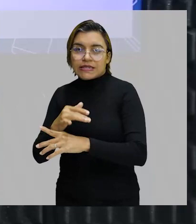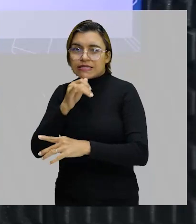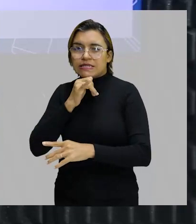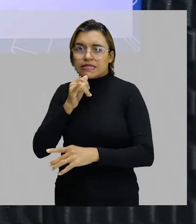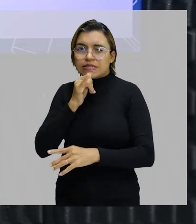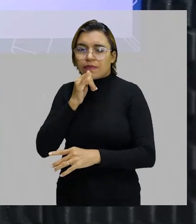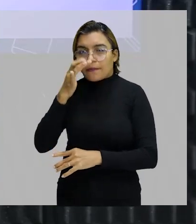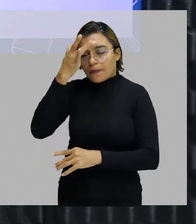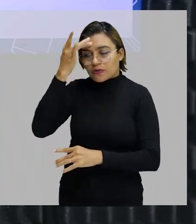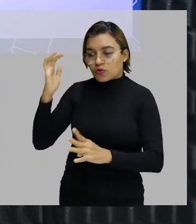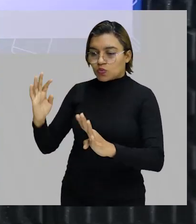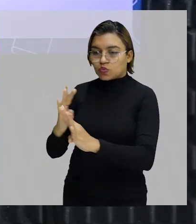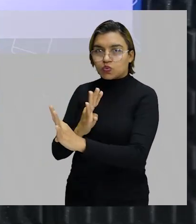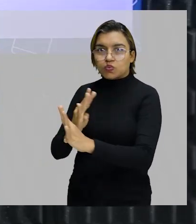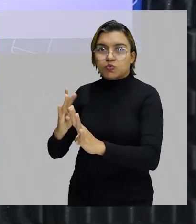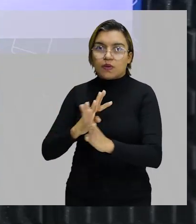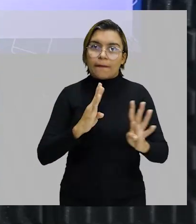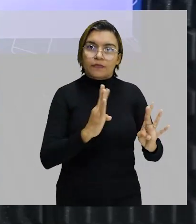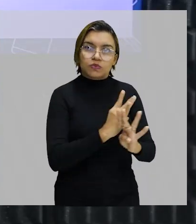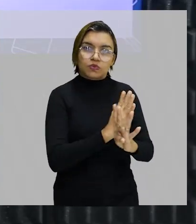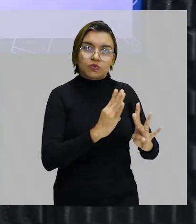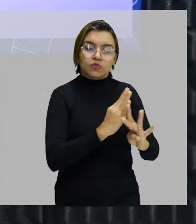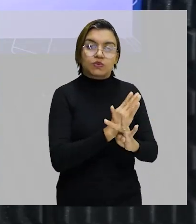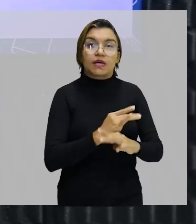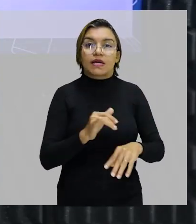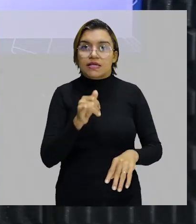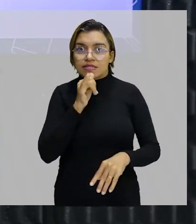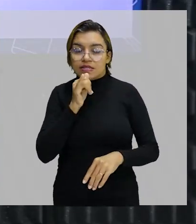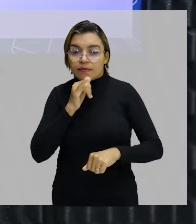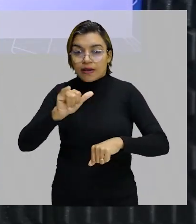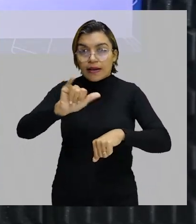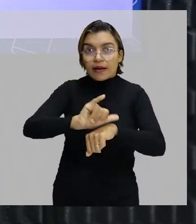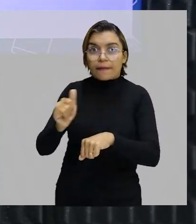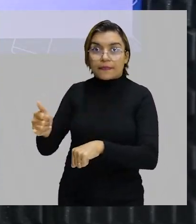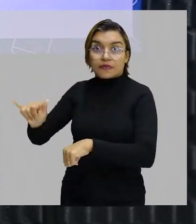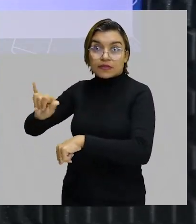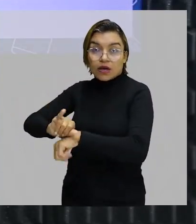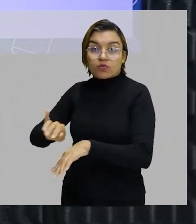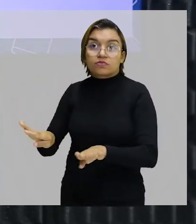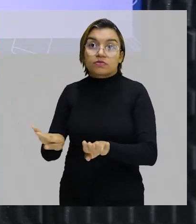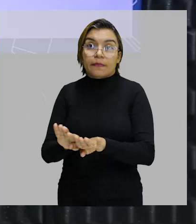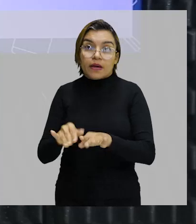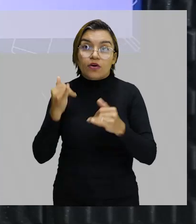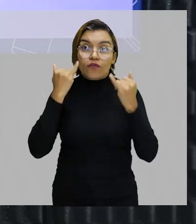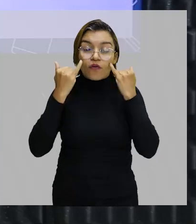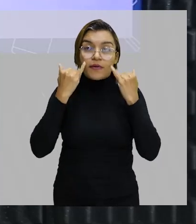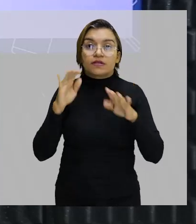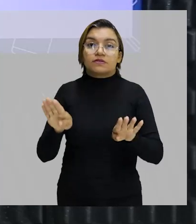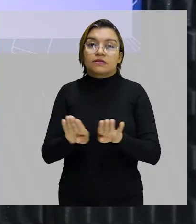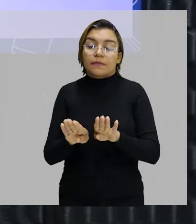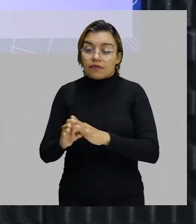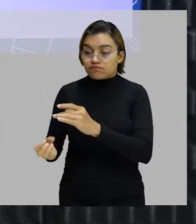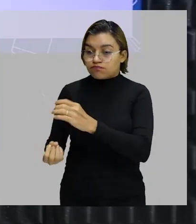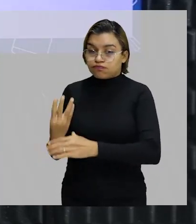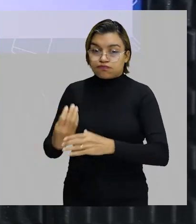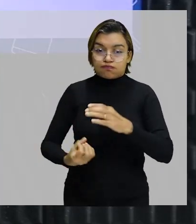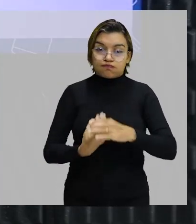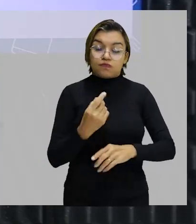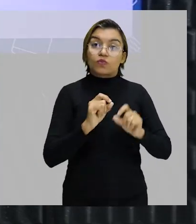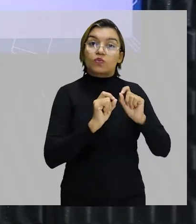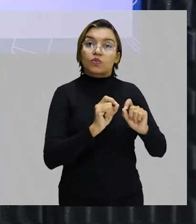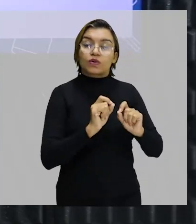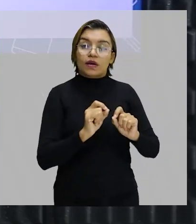pessoas entre um ponto e outro, capital, informação, e as tendências que são criadas nessa região